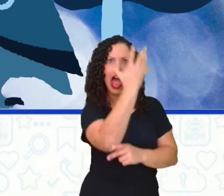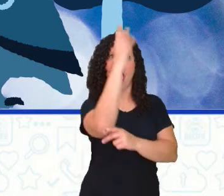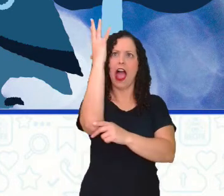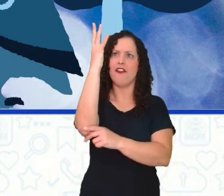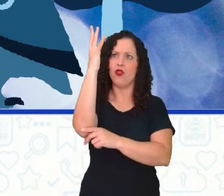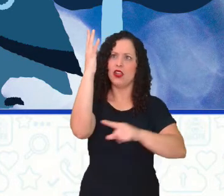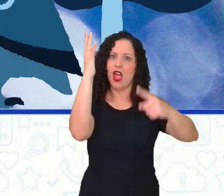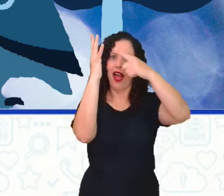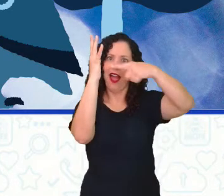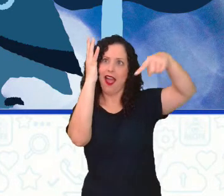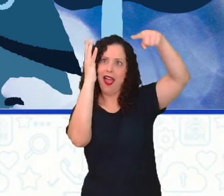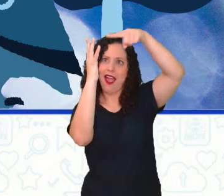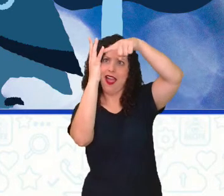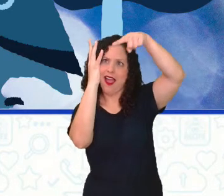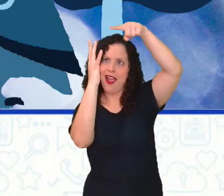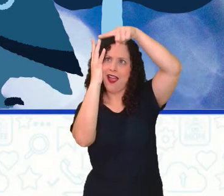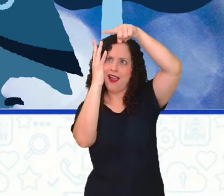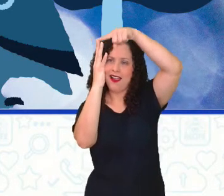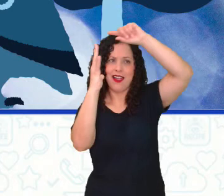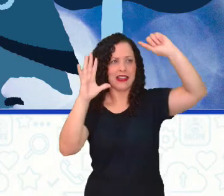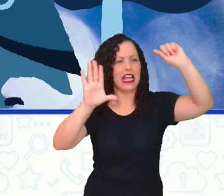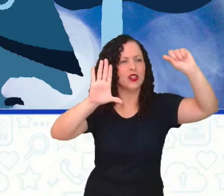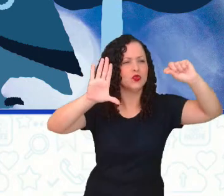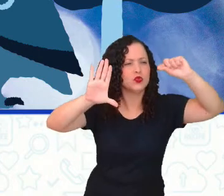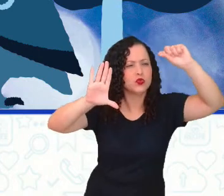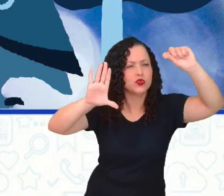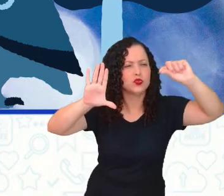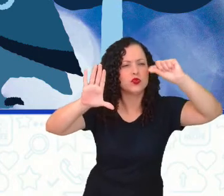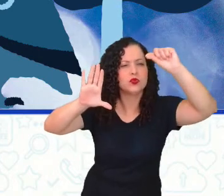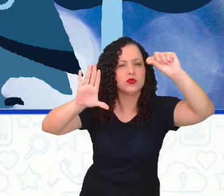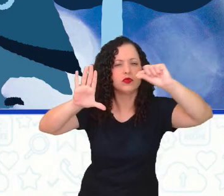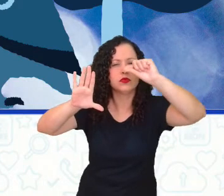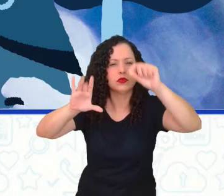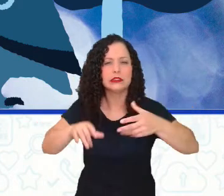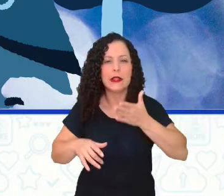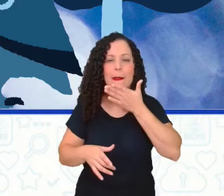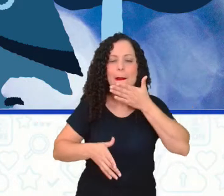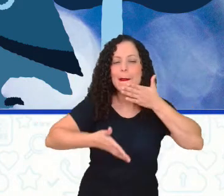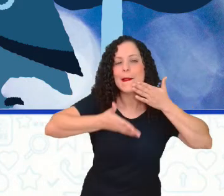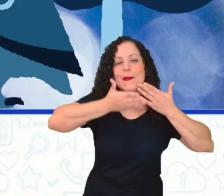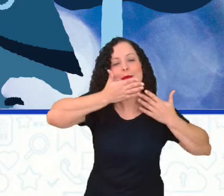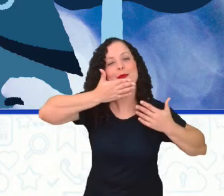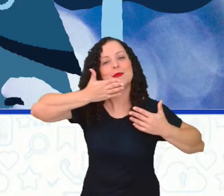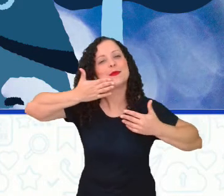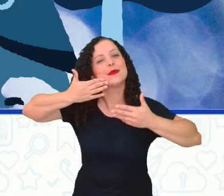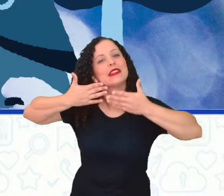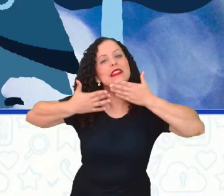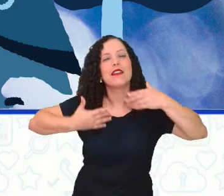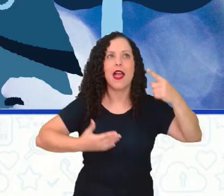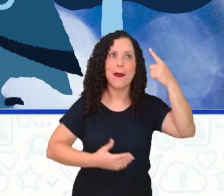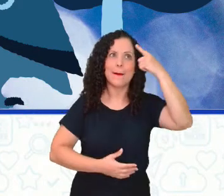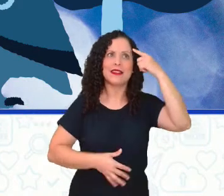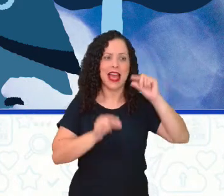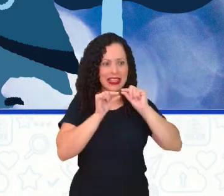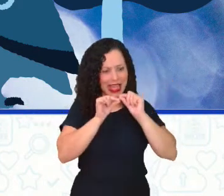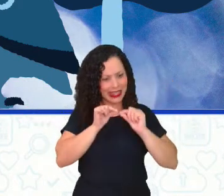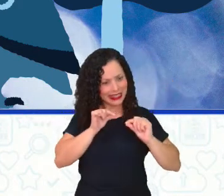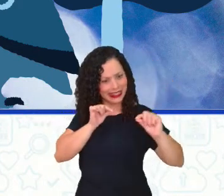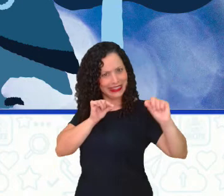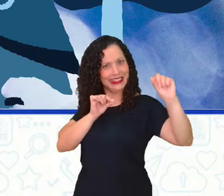as frutas e limpando o caldo que lhe escorria da boca. Na certa, tinha sido pela linha, pensou na hora de voltar para